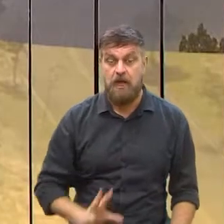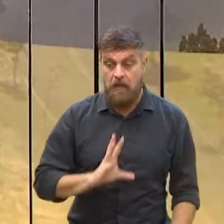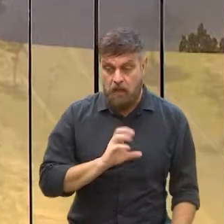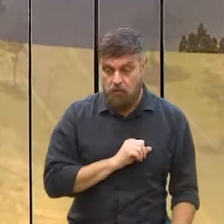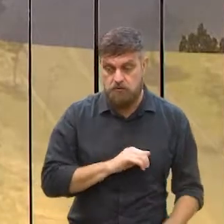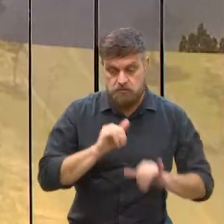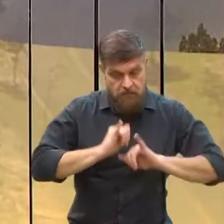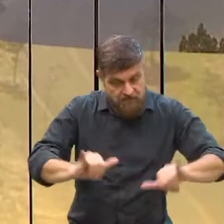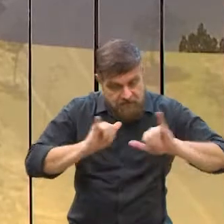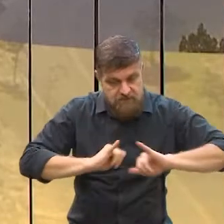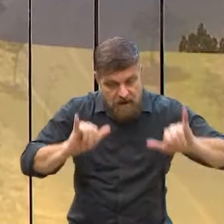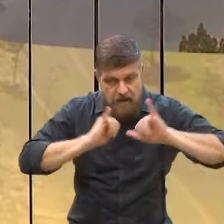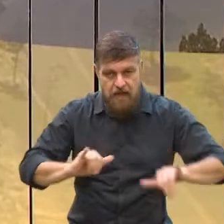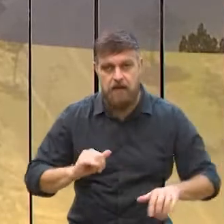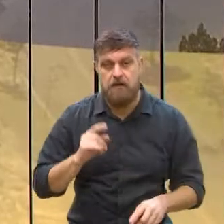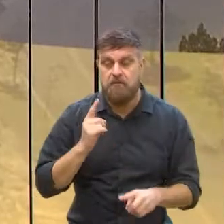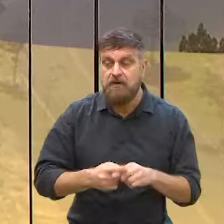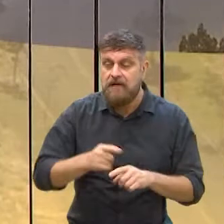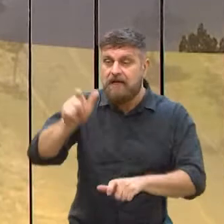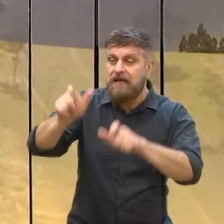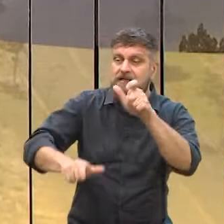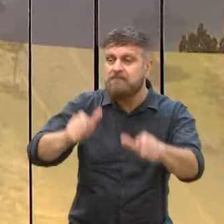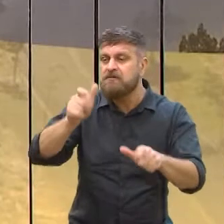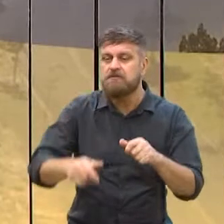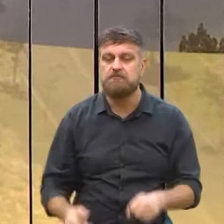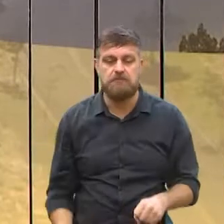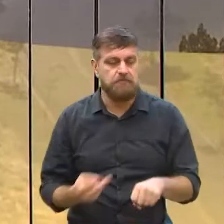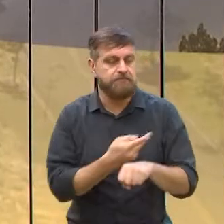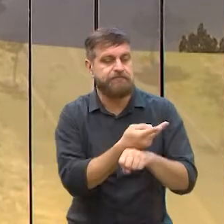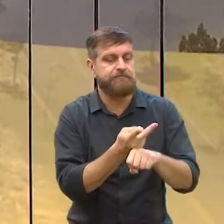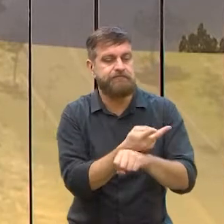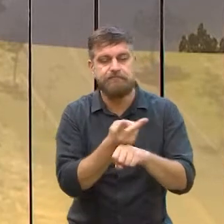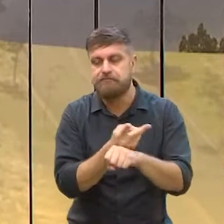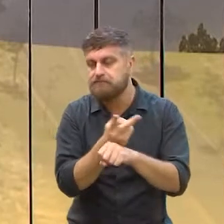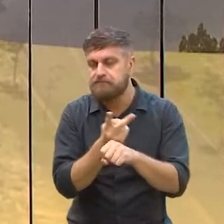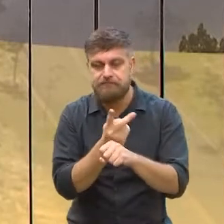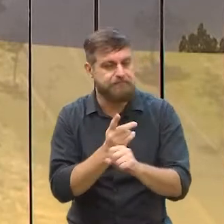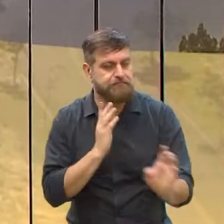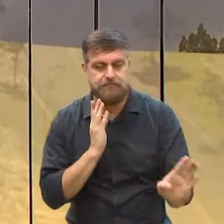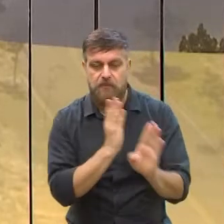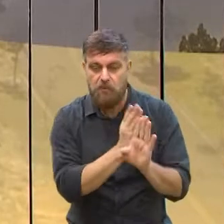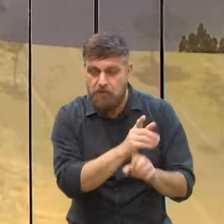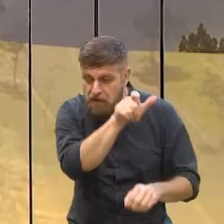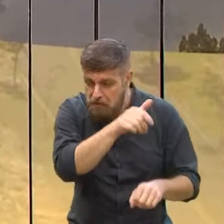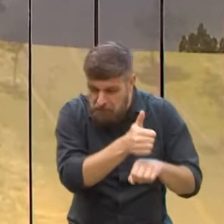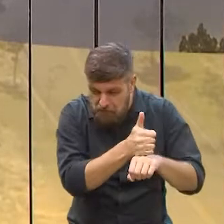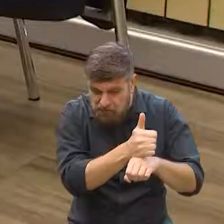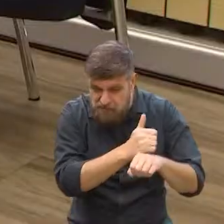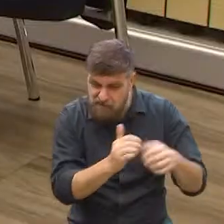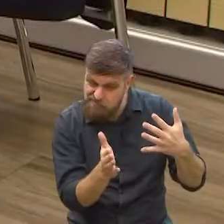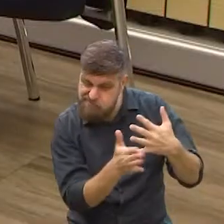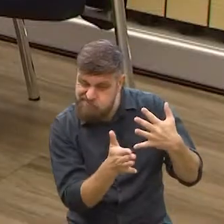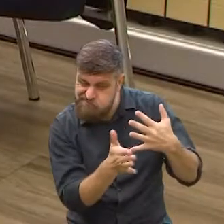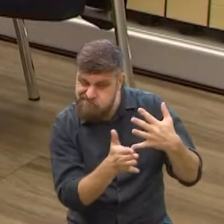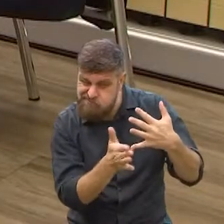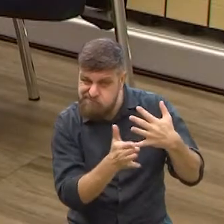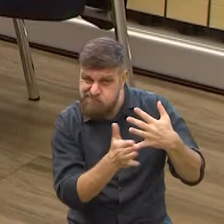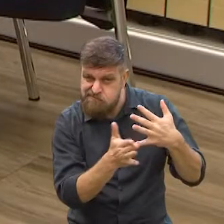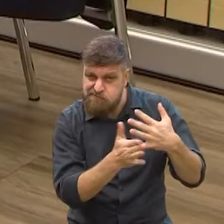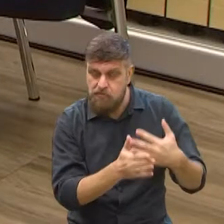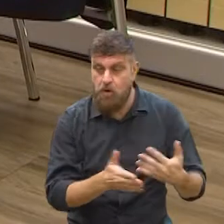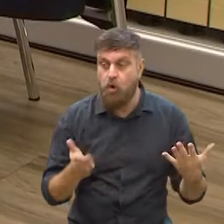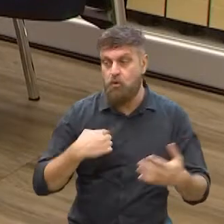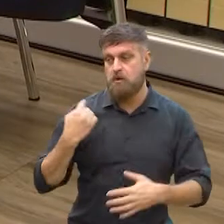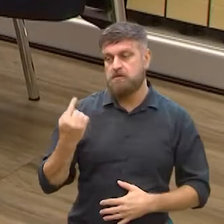nisso, doutor, porque as pessoas às vezes procuram e nem sempre encontram um bom profissional, como nós aqui